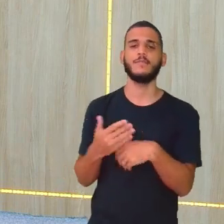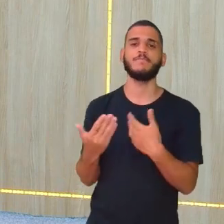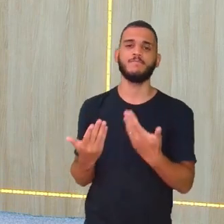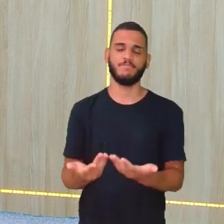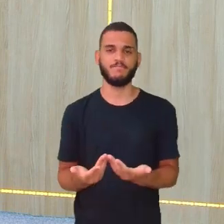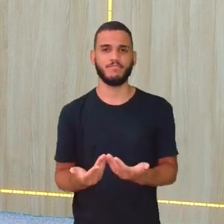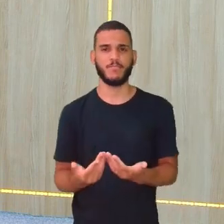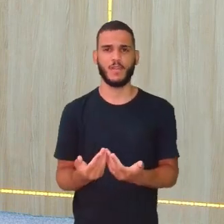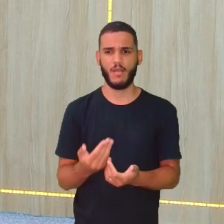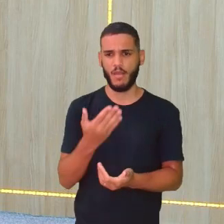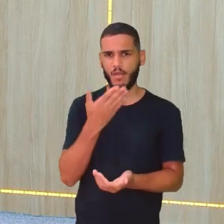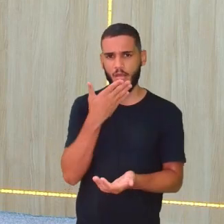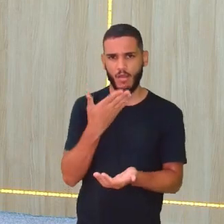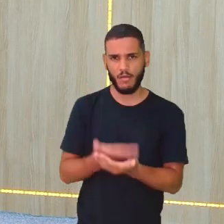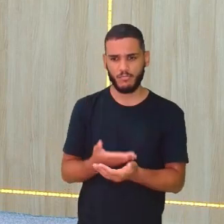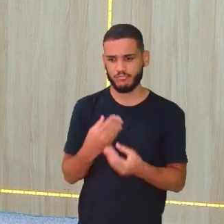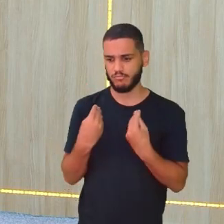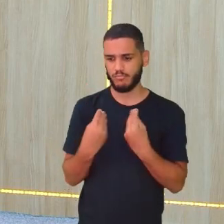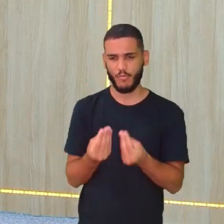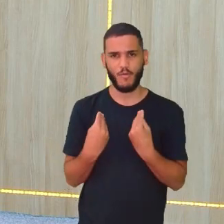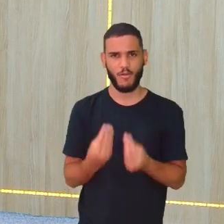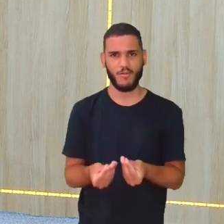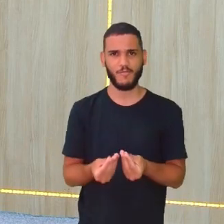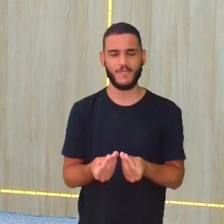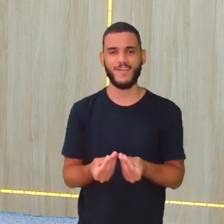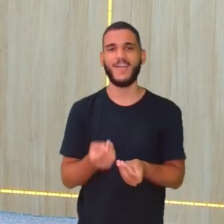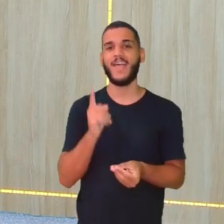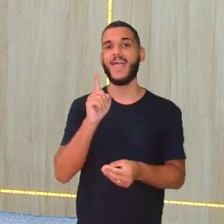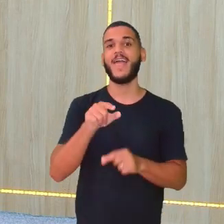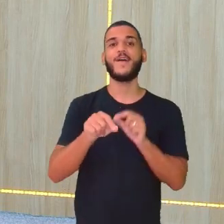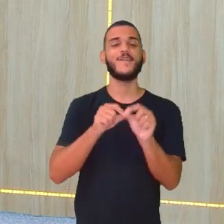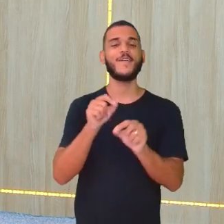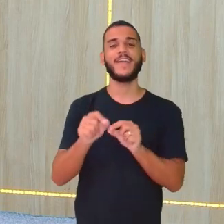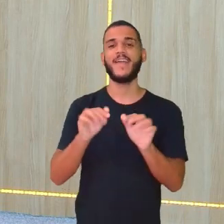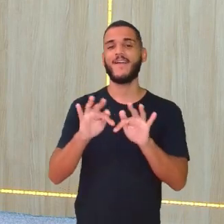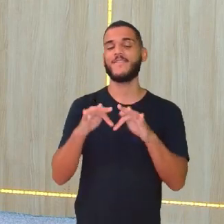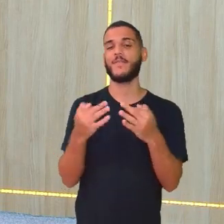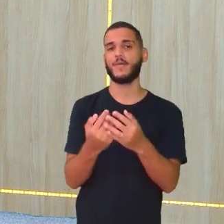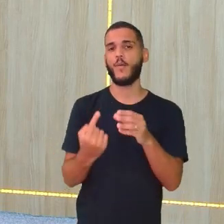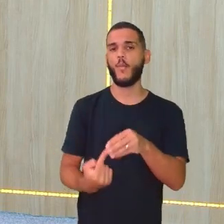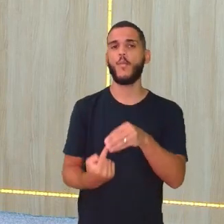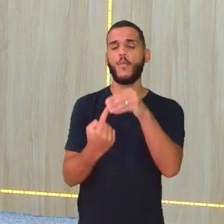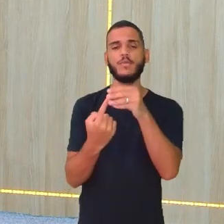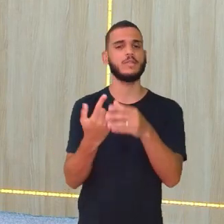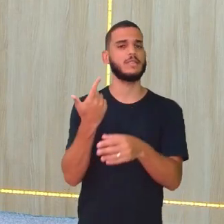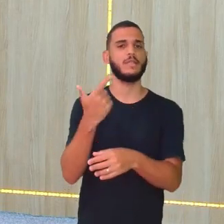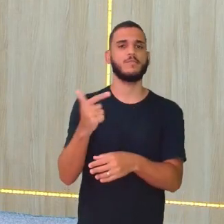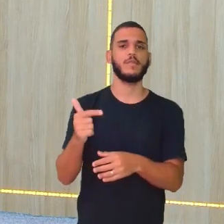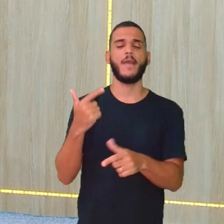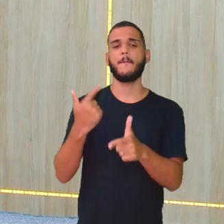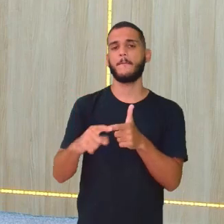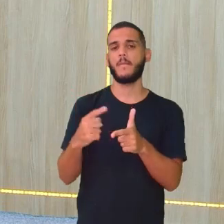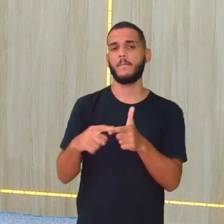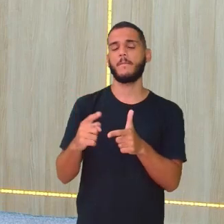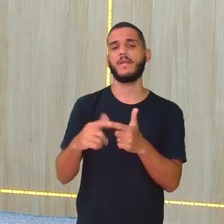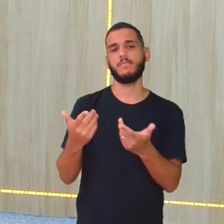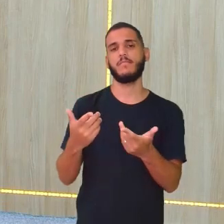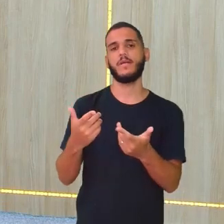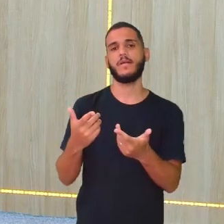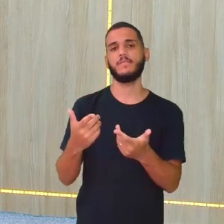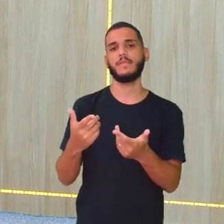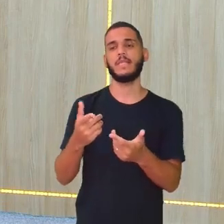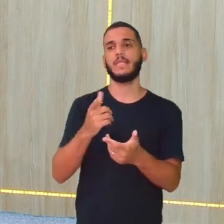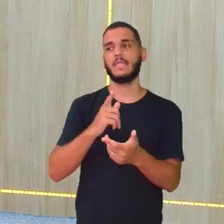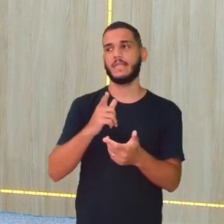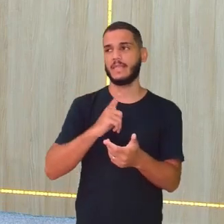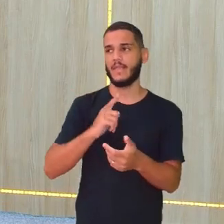Que o familiar... O algodão é a sina. É a sina da família. O único familiar que não tinha tido problema com o algodão foi o que mais